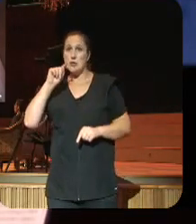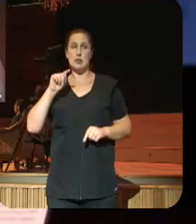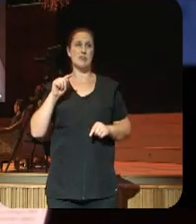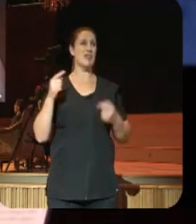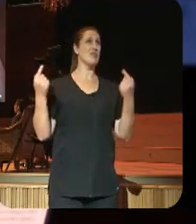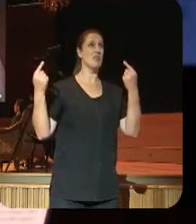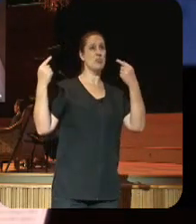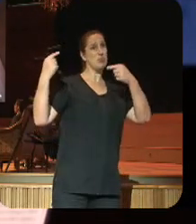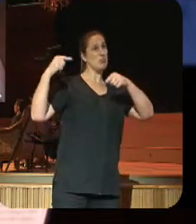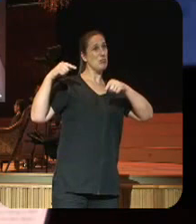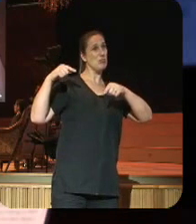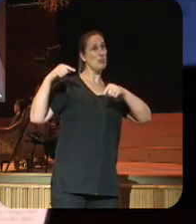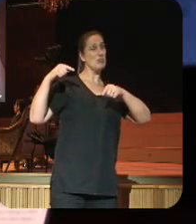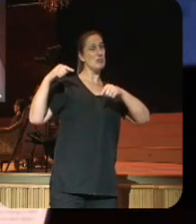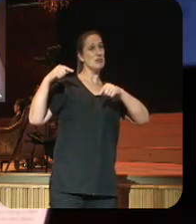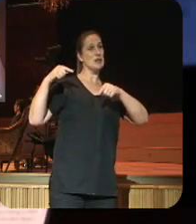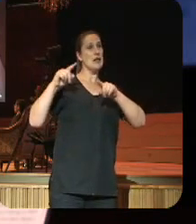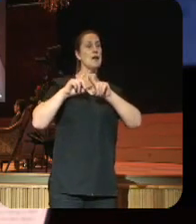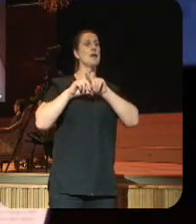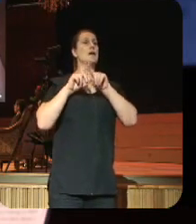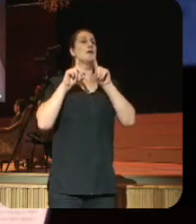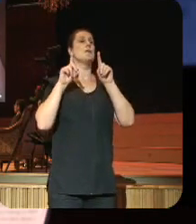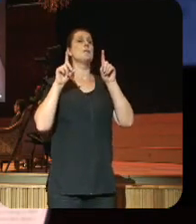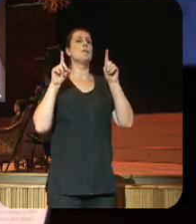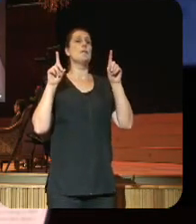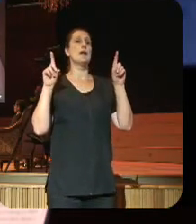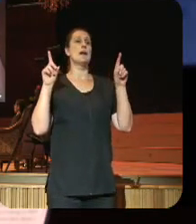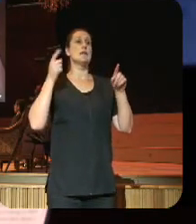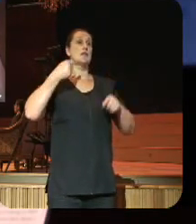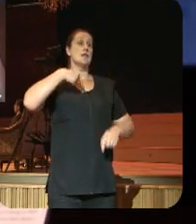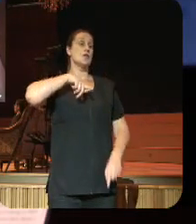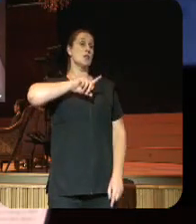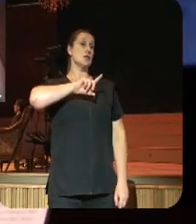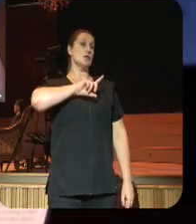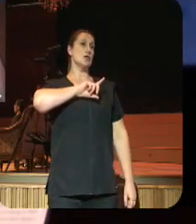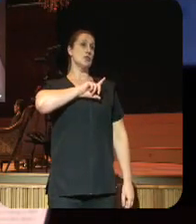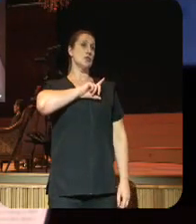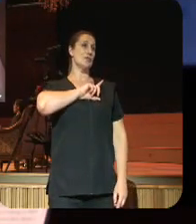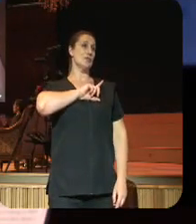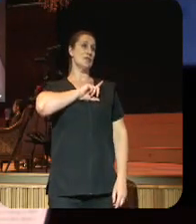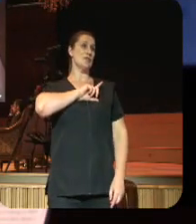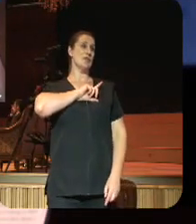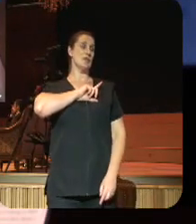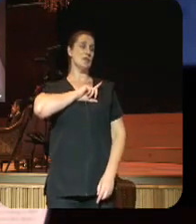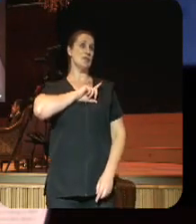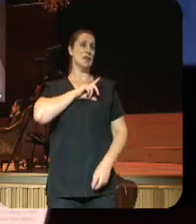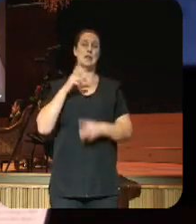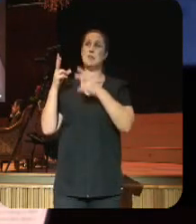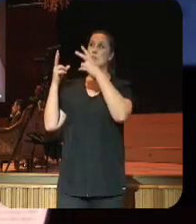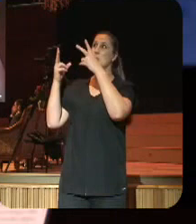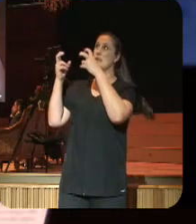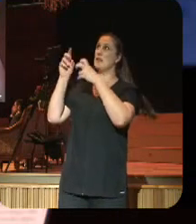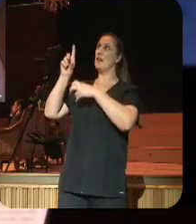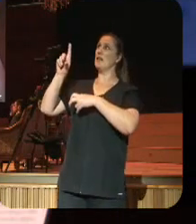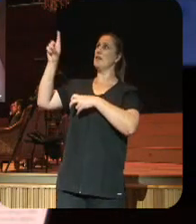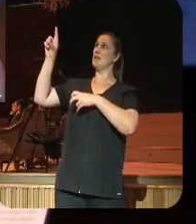contradição, mas isso tem a ver com a nossa maneira de enxergar Deus, o